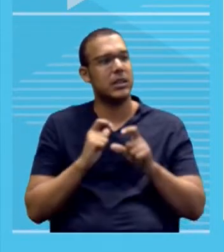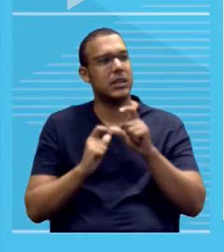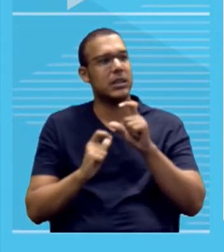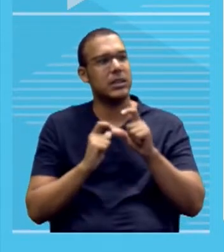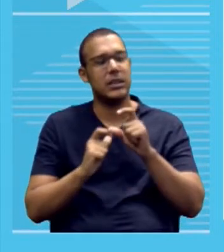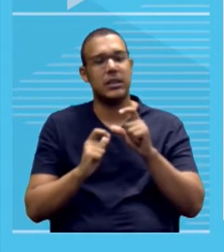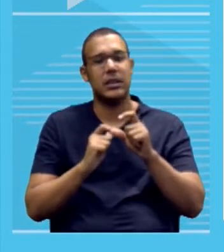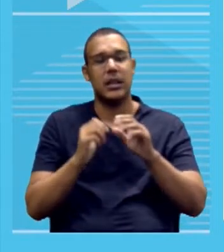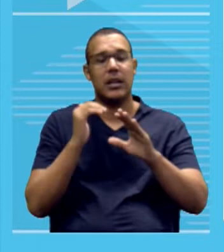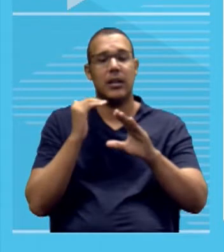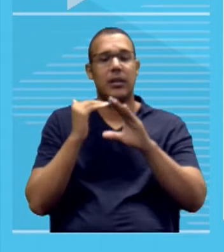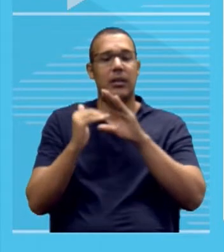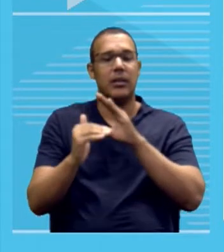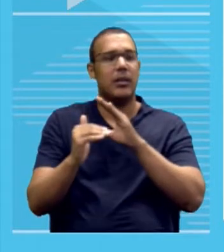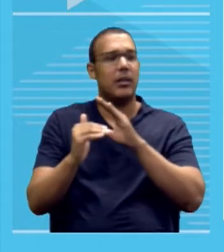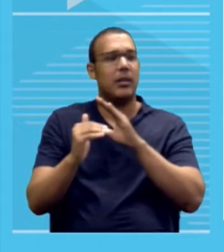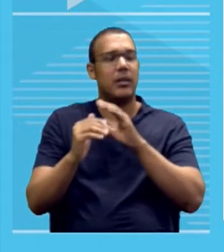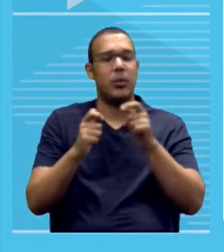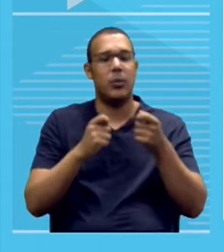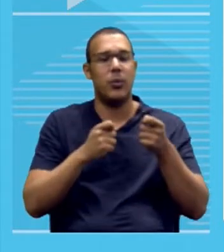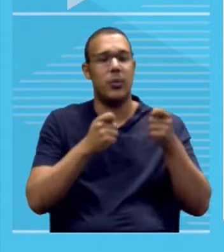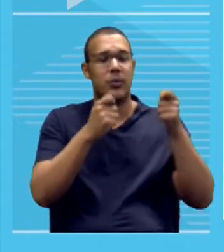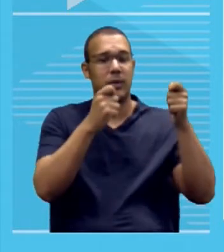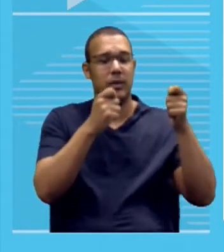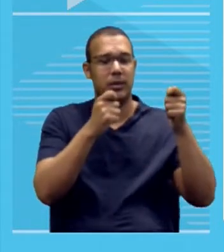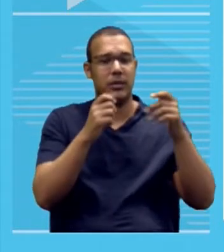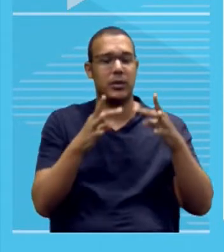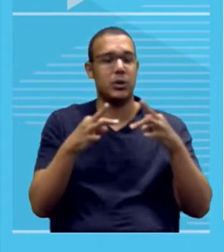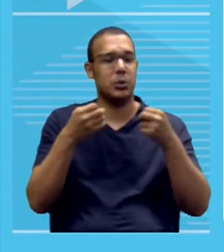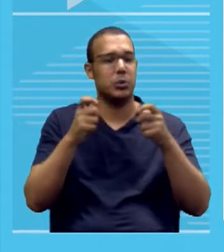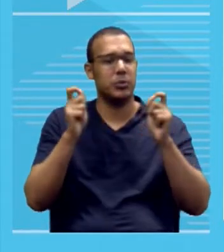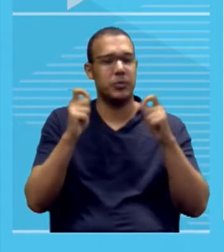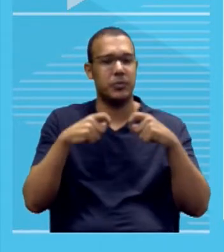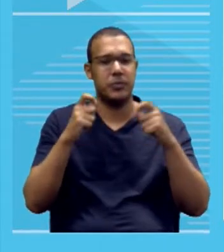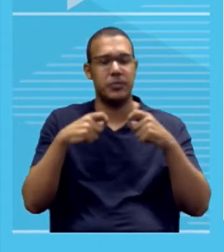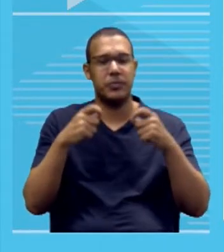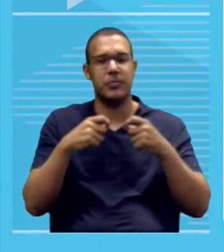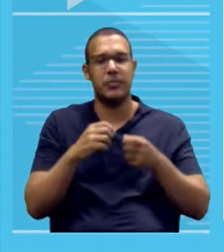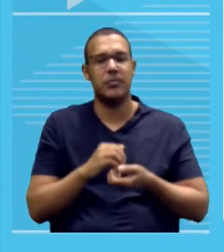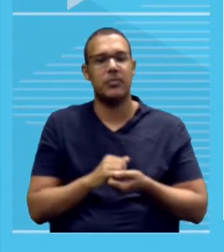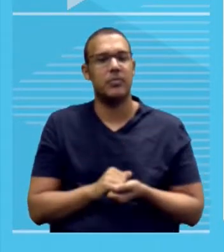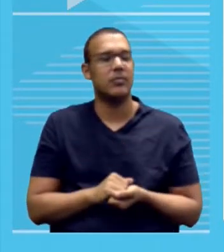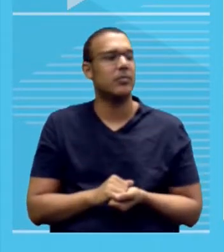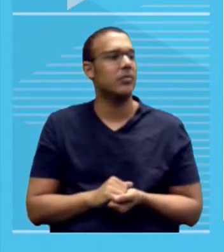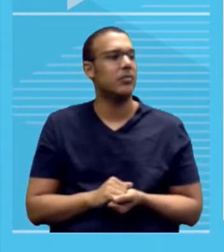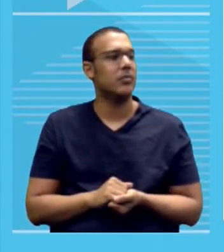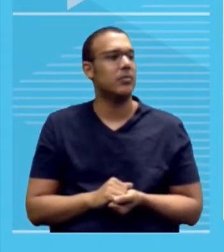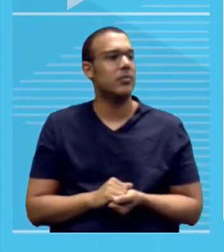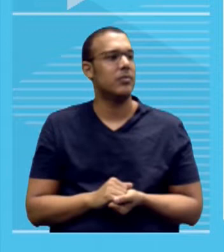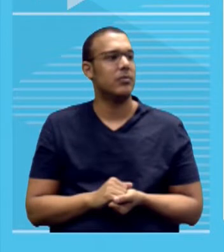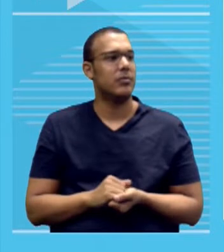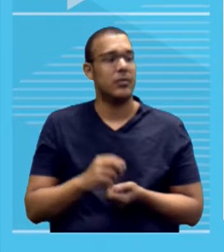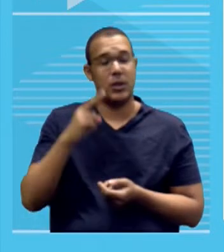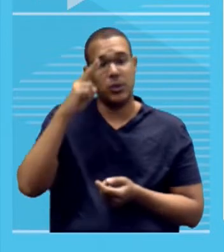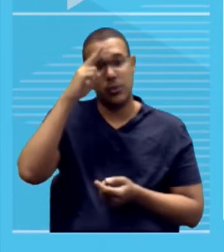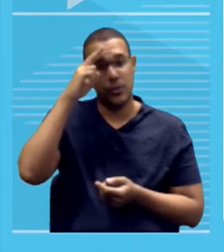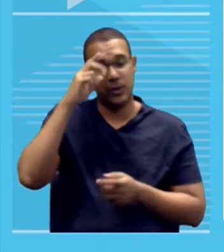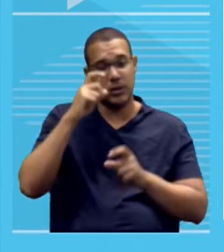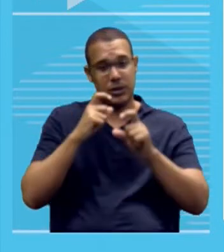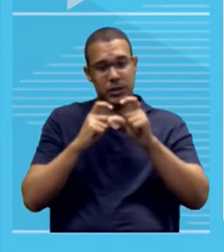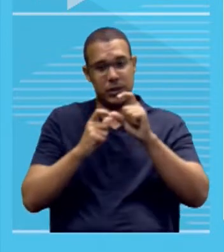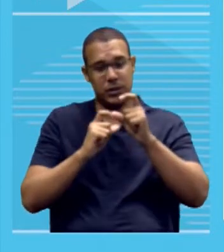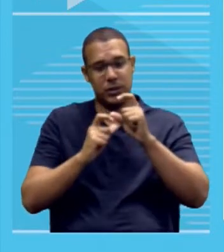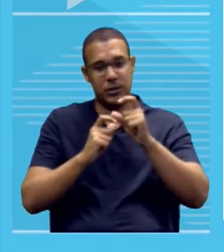charge um e-mail um cartaz todas essas possibilidades gente ó um história em quadrinhos